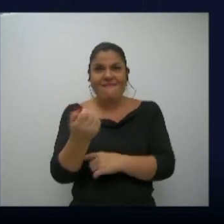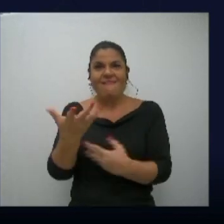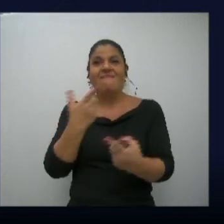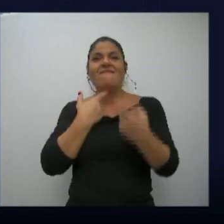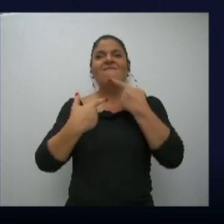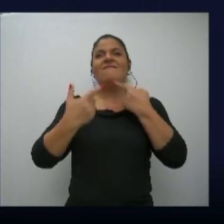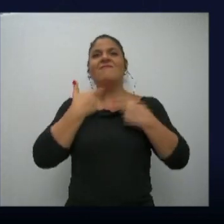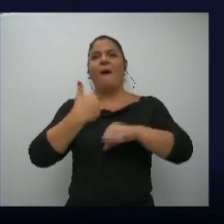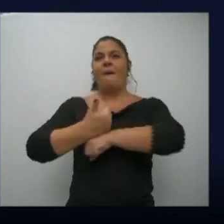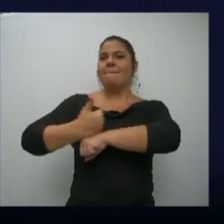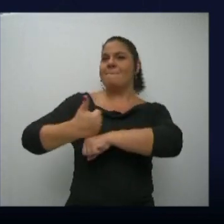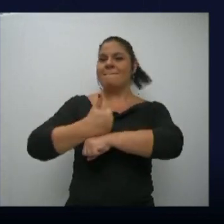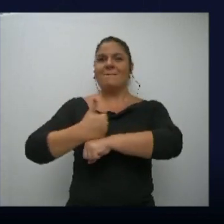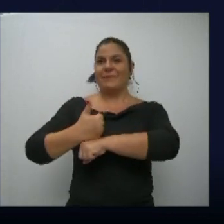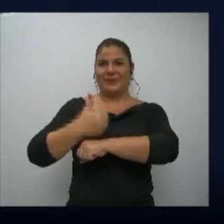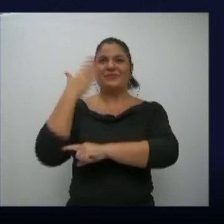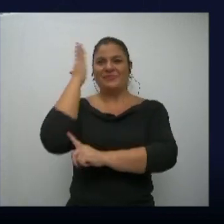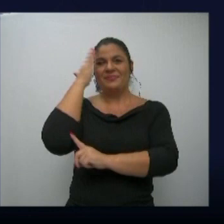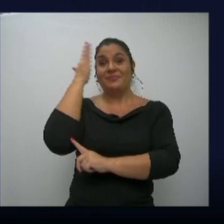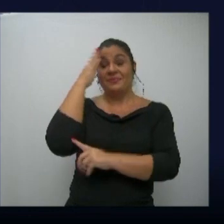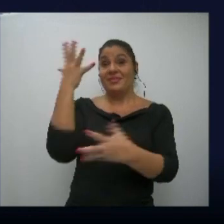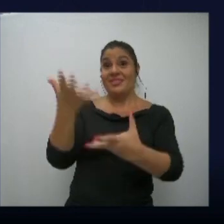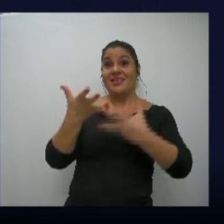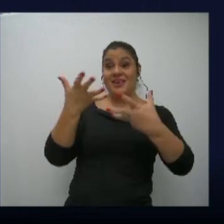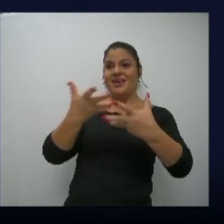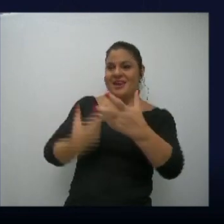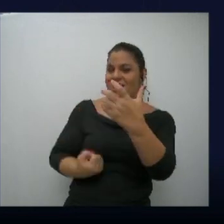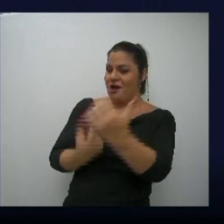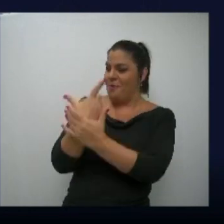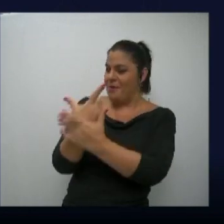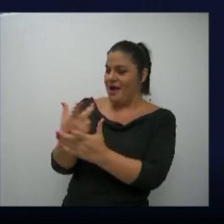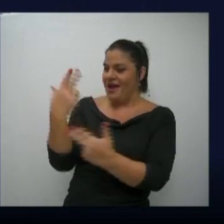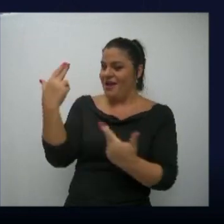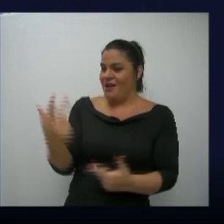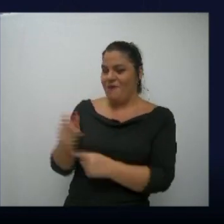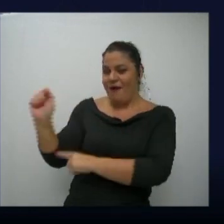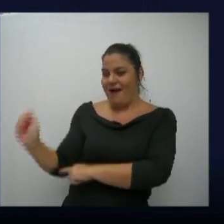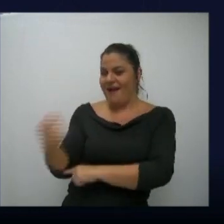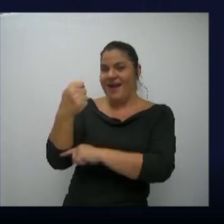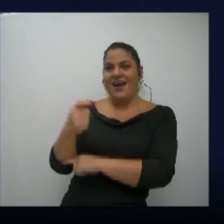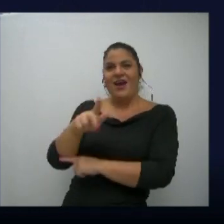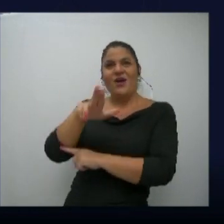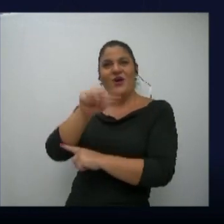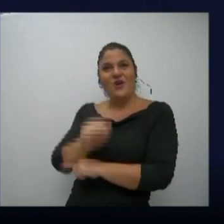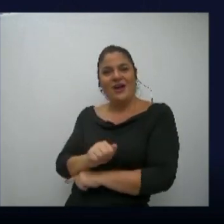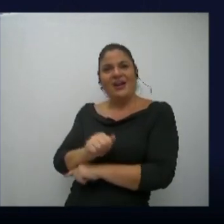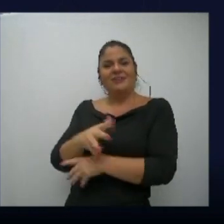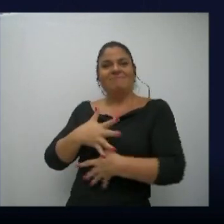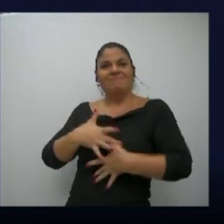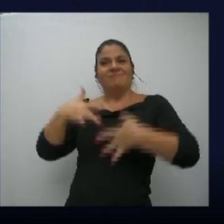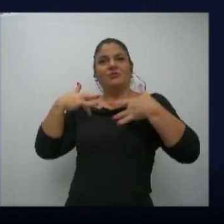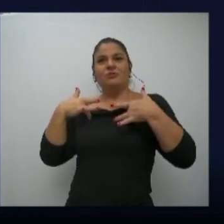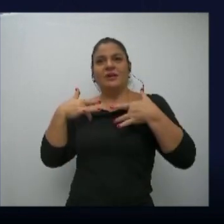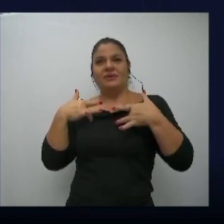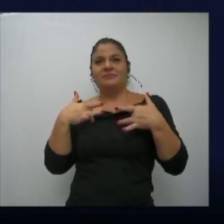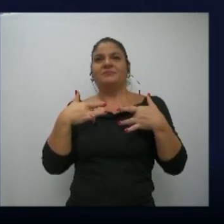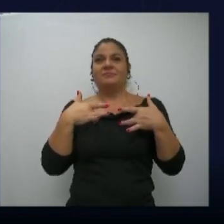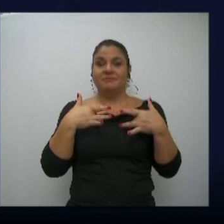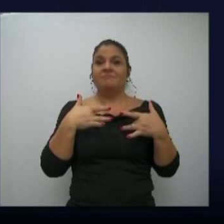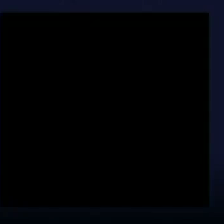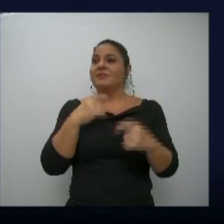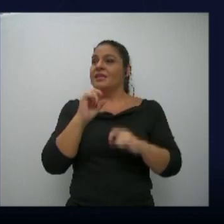já tira ser tenistas e queriam na para comprar raquete do Guga queriam ter um sentir aquela emoção né